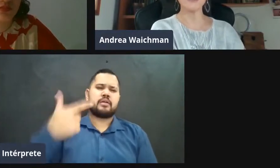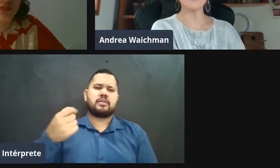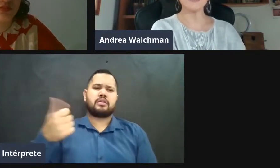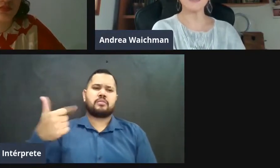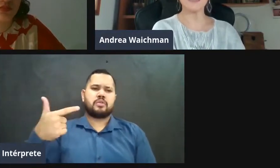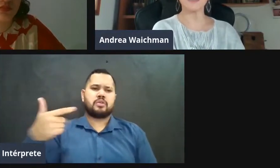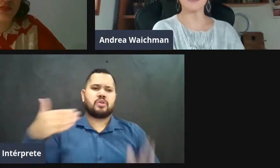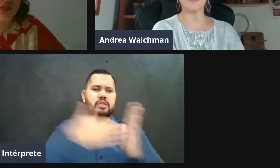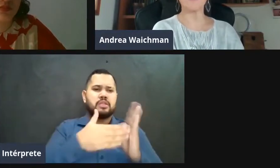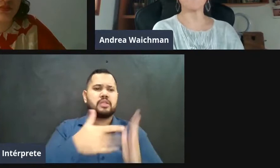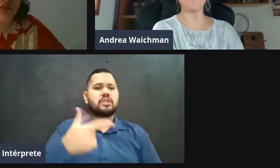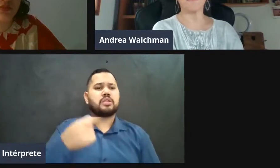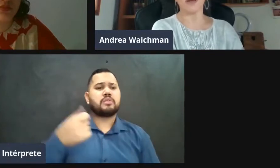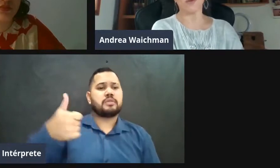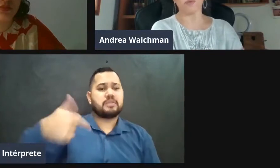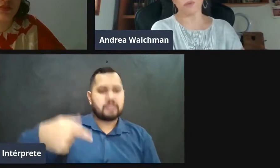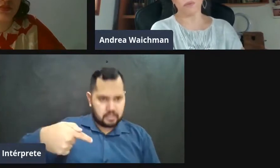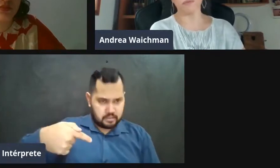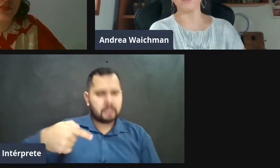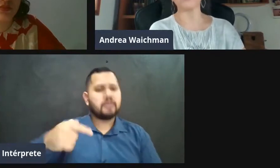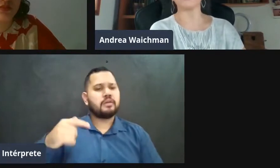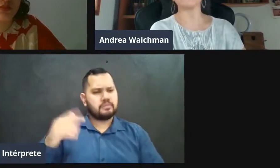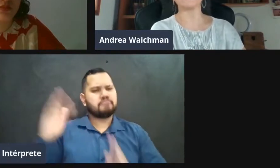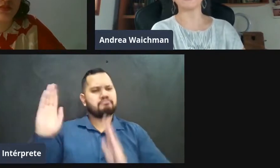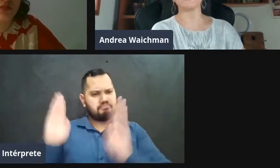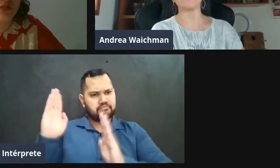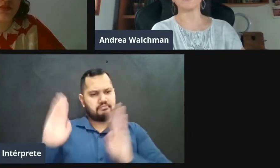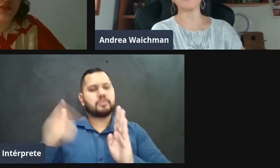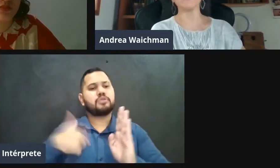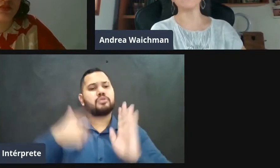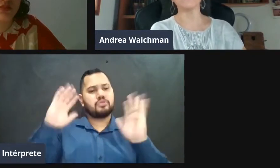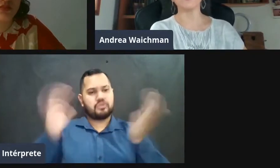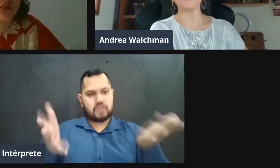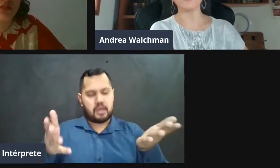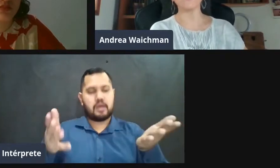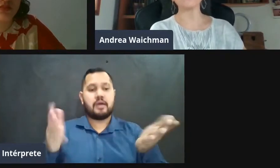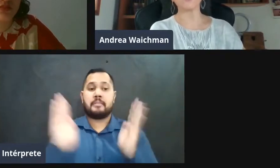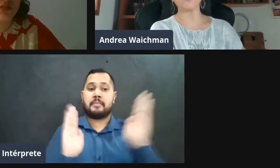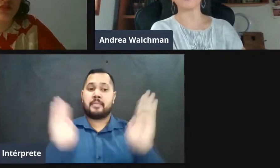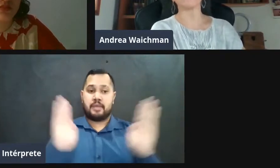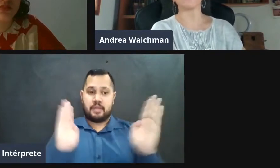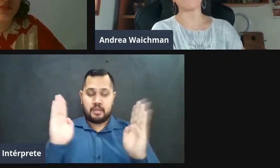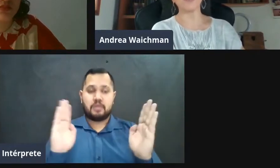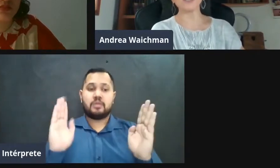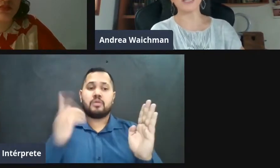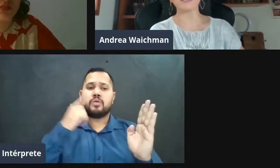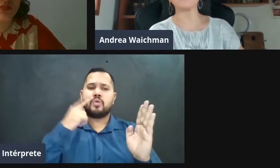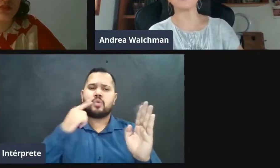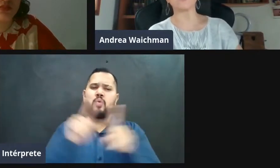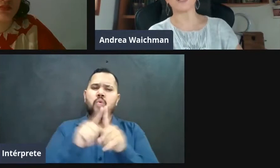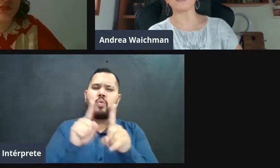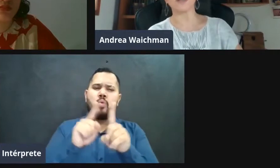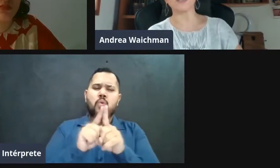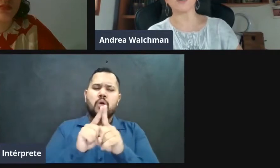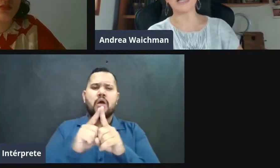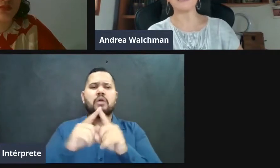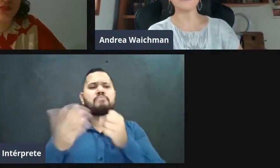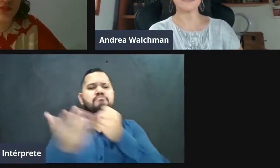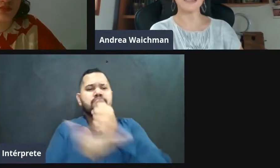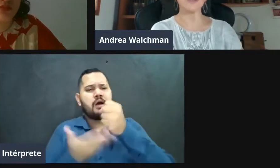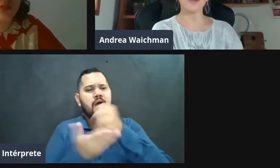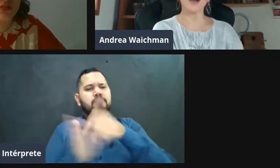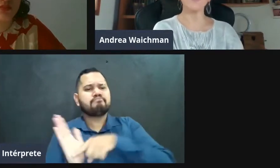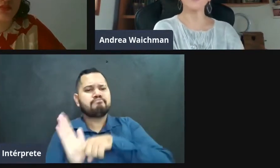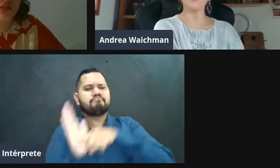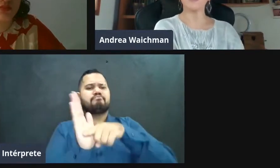2017, e eu pude, nesse período, né, construir uma forte rede de articulação nacional